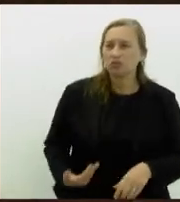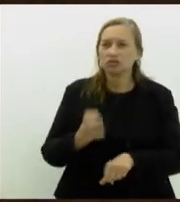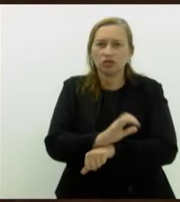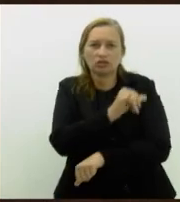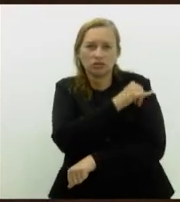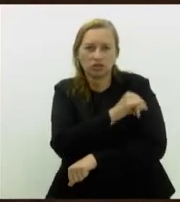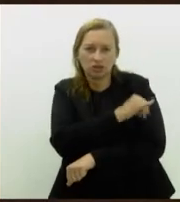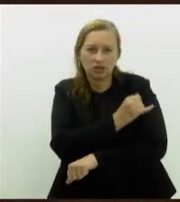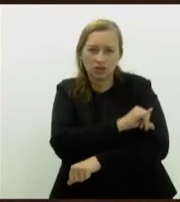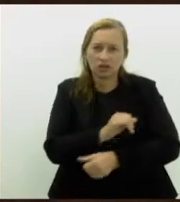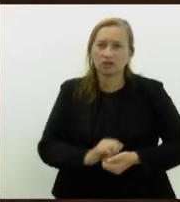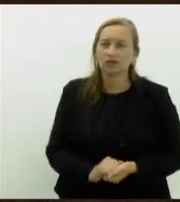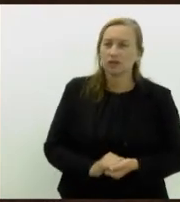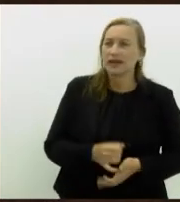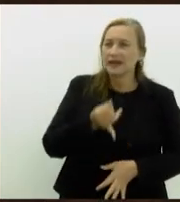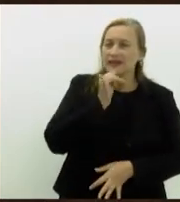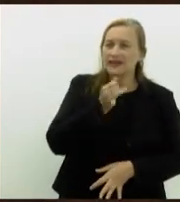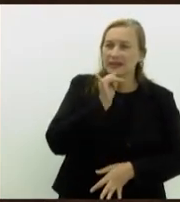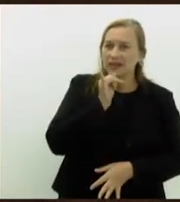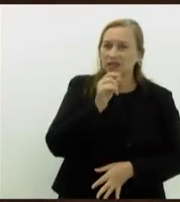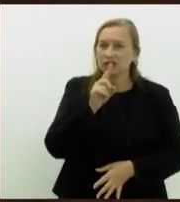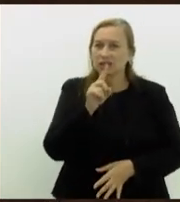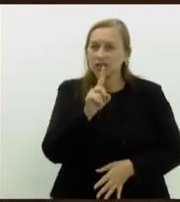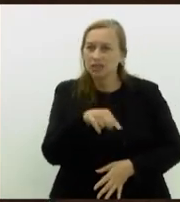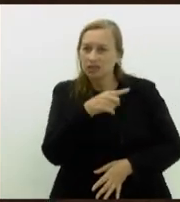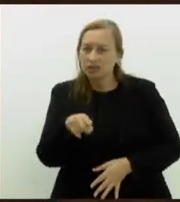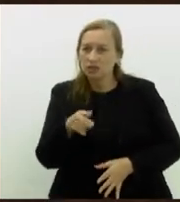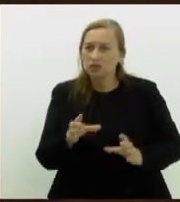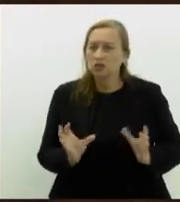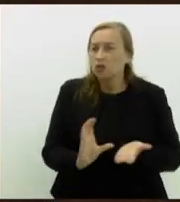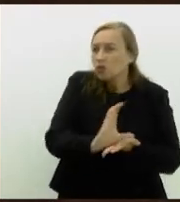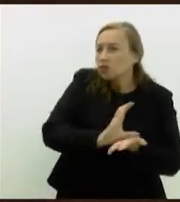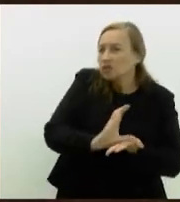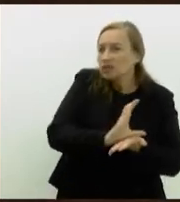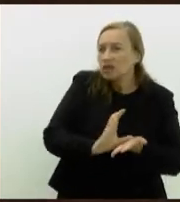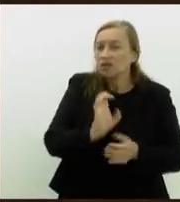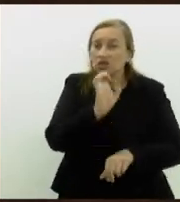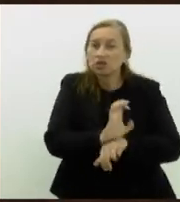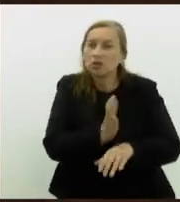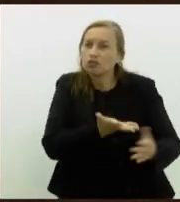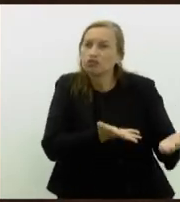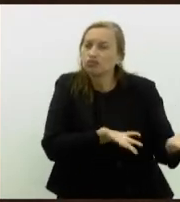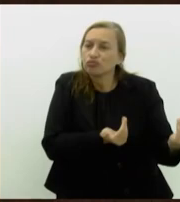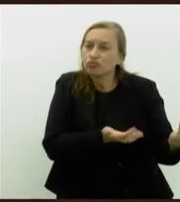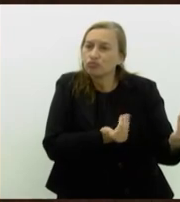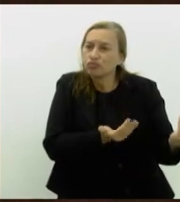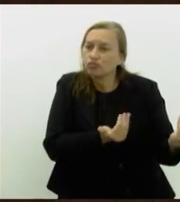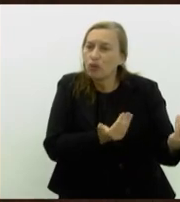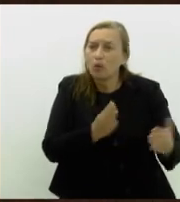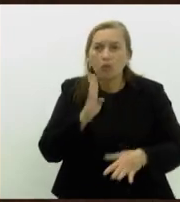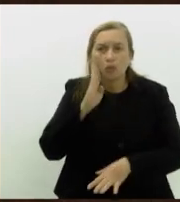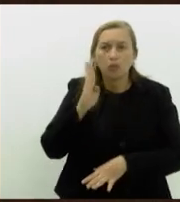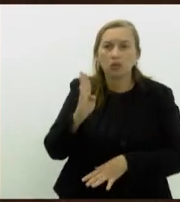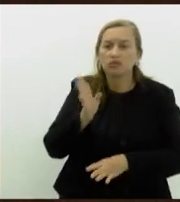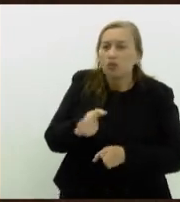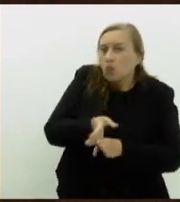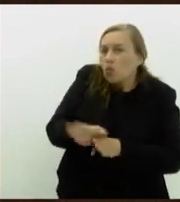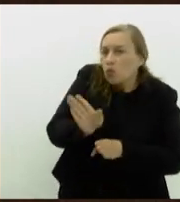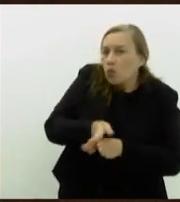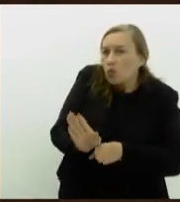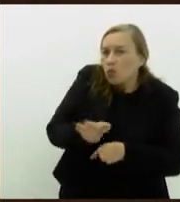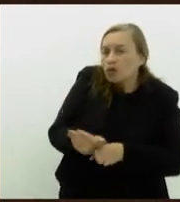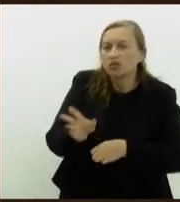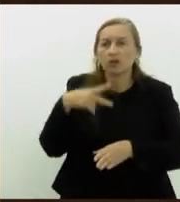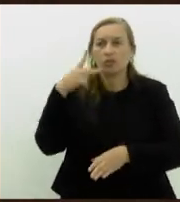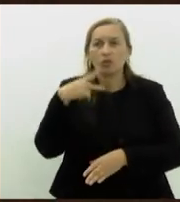Janeiro, mediante, por exemplo, a exclusão do Conselho Estadual de Juventude como órgão formulador e orientador da